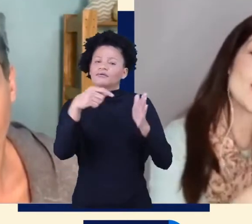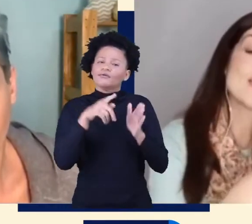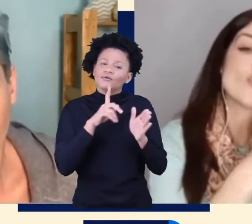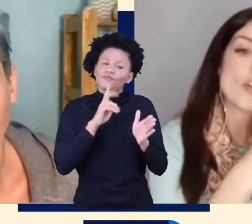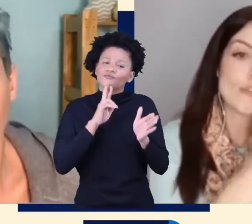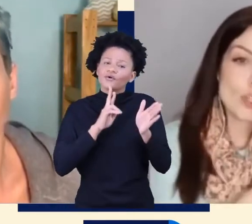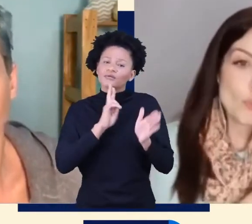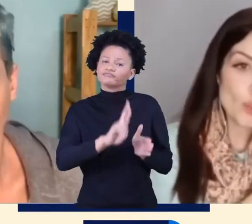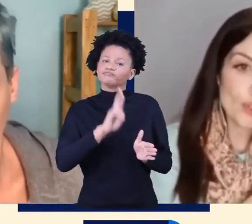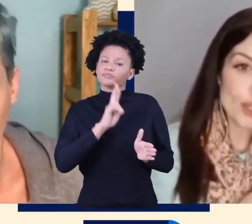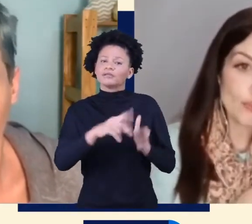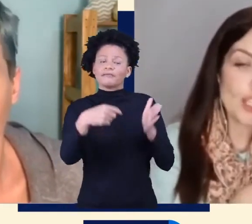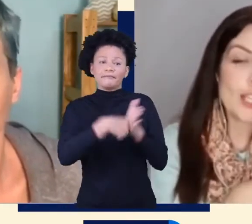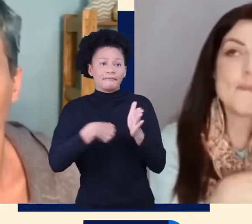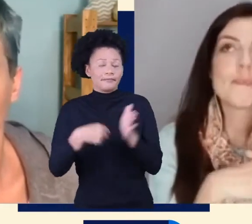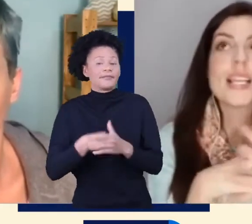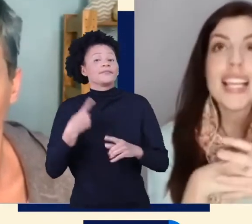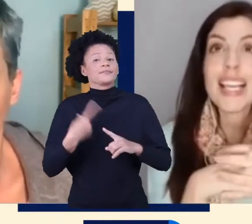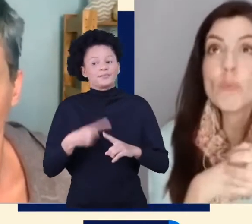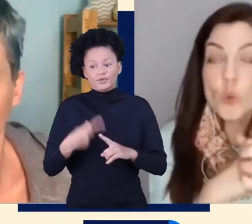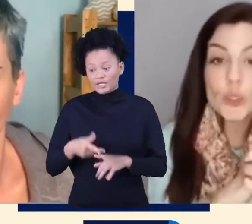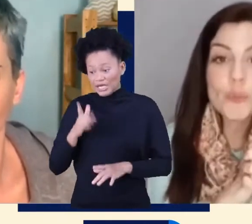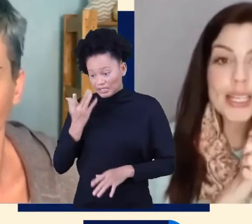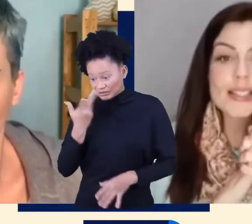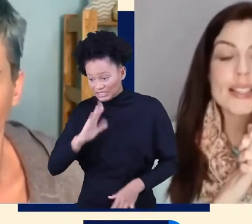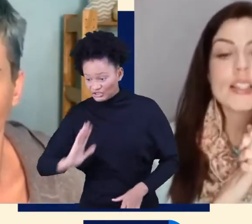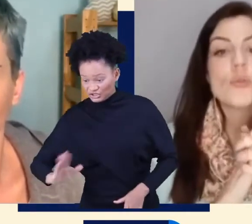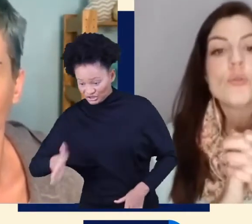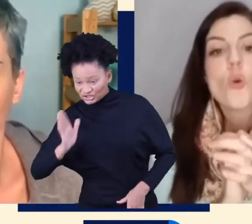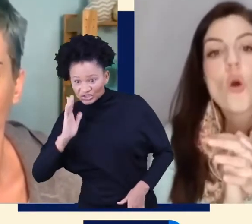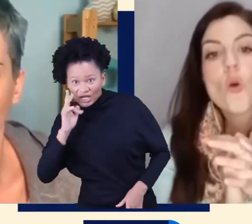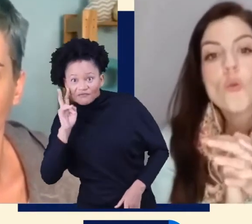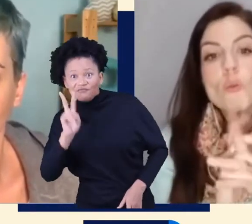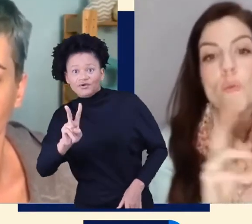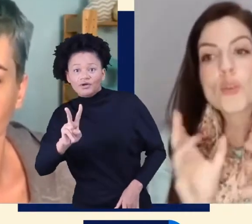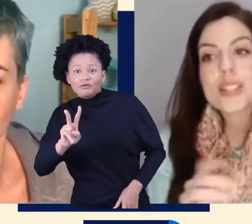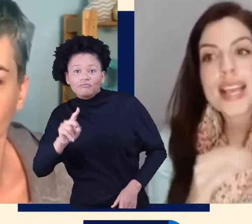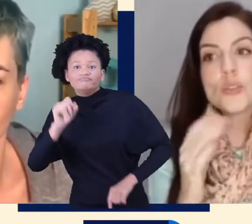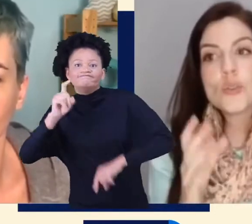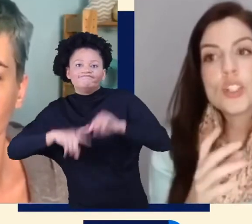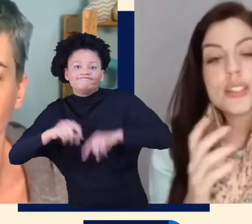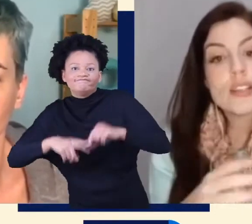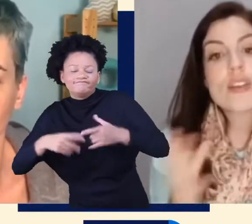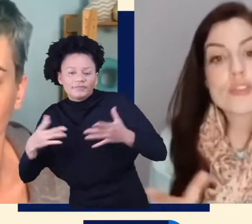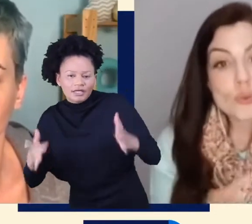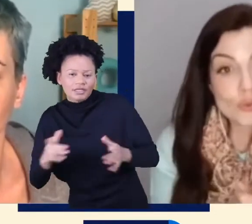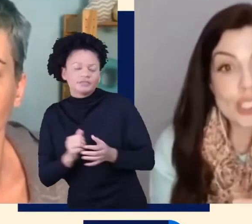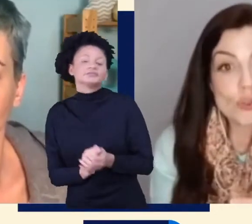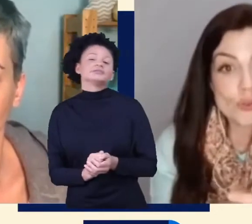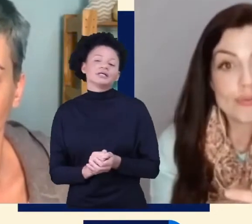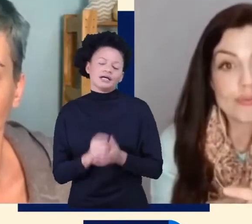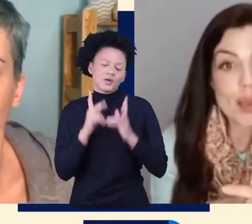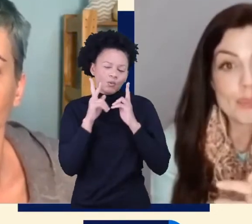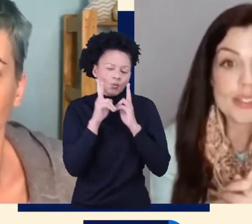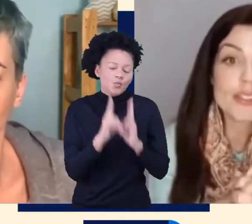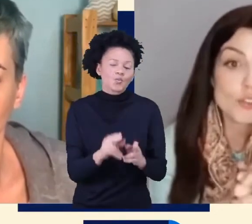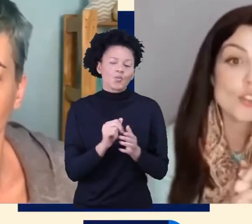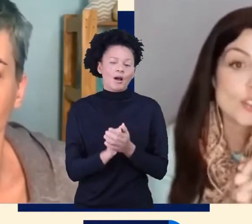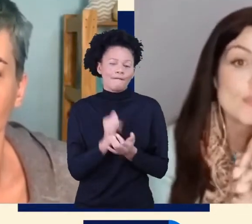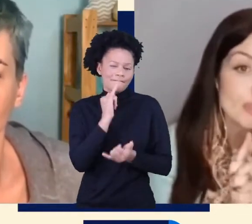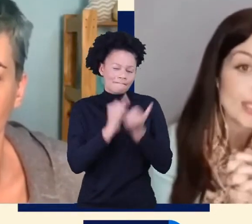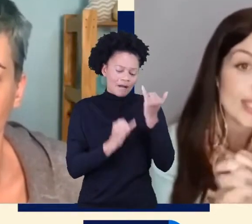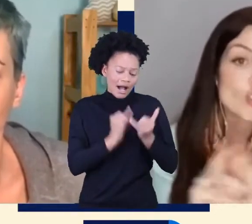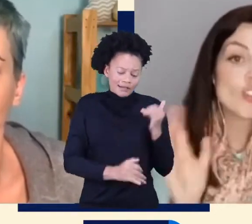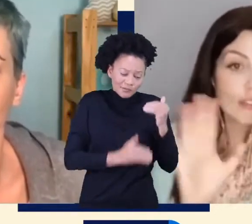com as crianças que já viram pornografia e que é muito parecido com um processo de se livrar de um vício, tá? Precisa